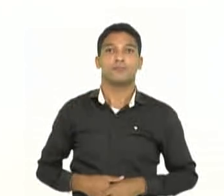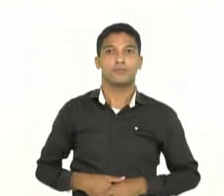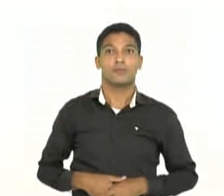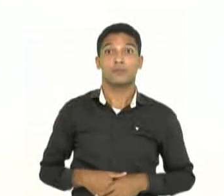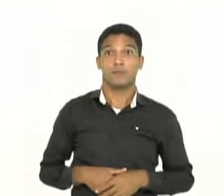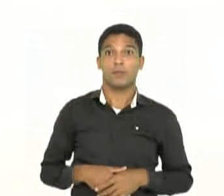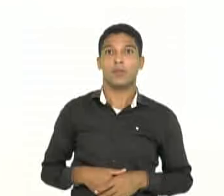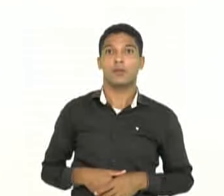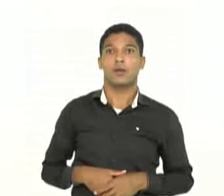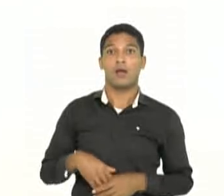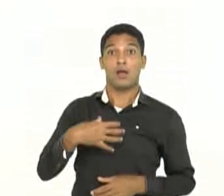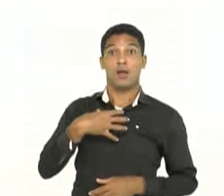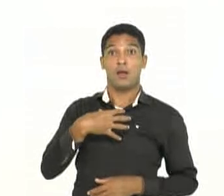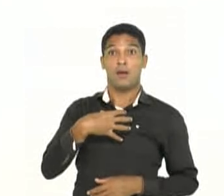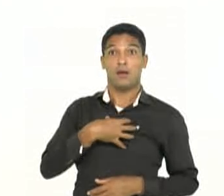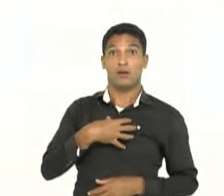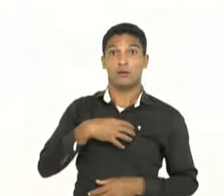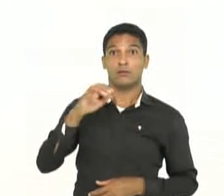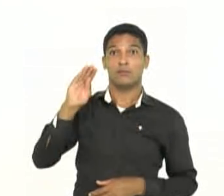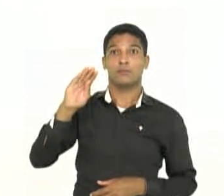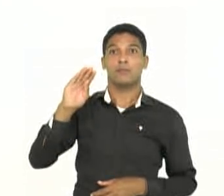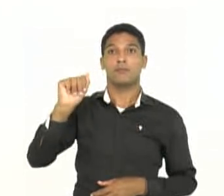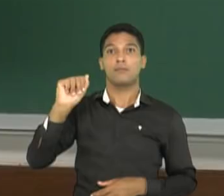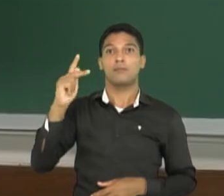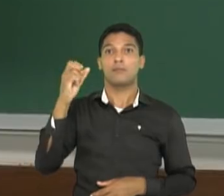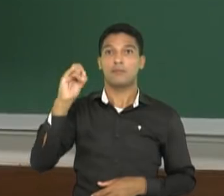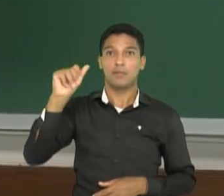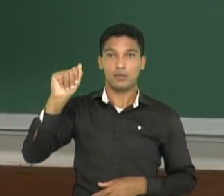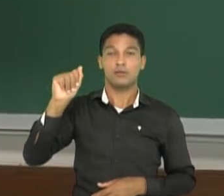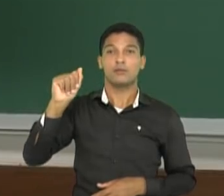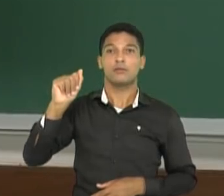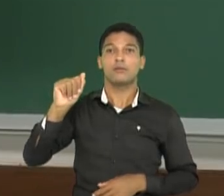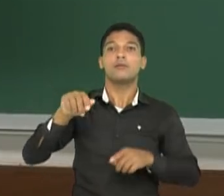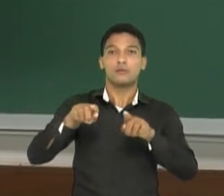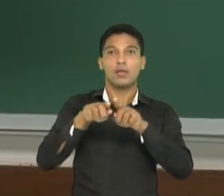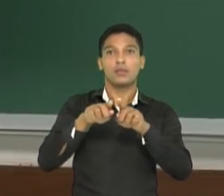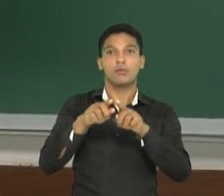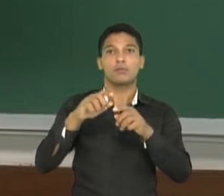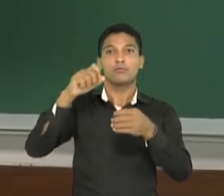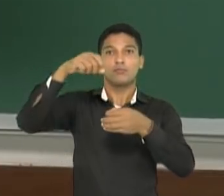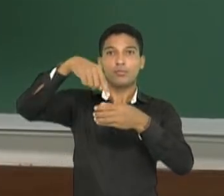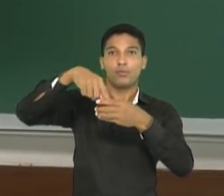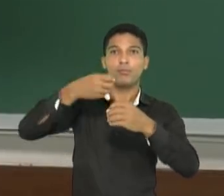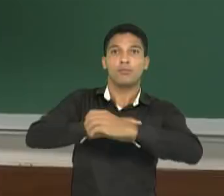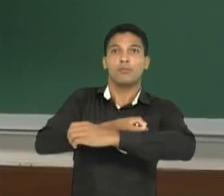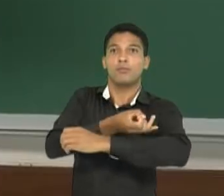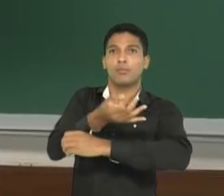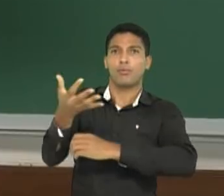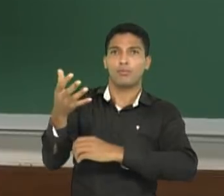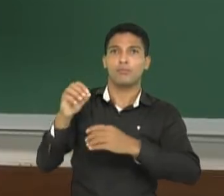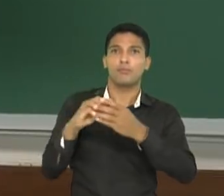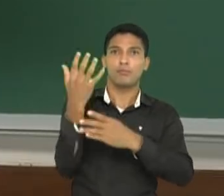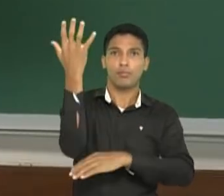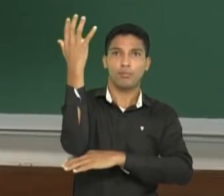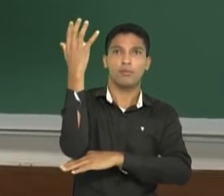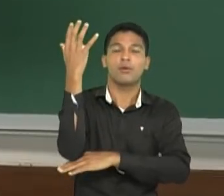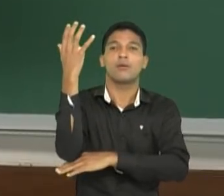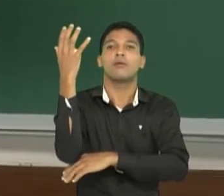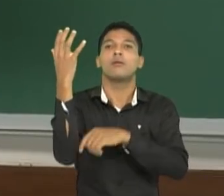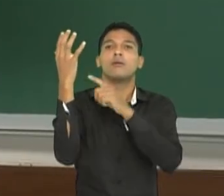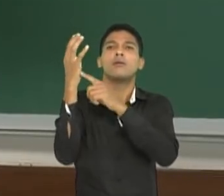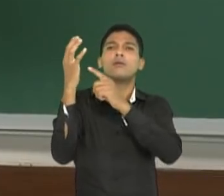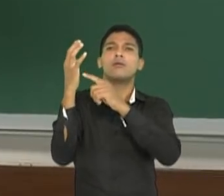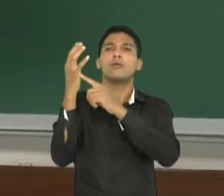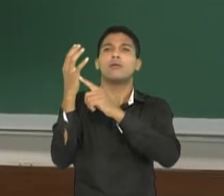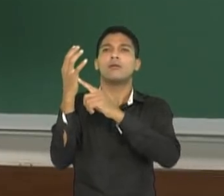Bahia. A gente vai ter essa produção, certo? Cultivados ali na sombra das bananeiras, né? Então se utiliza